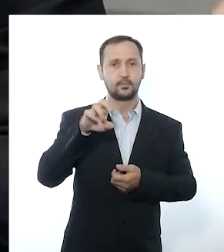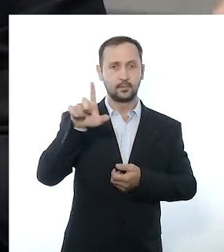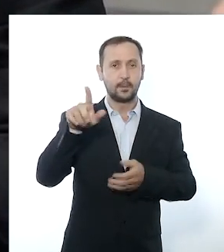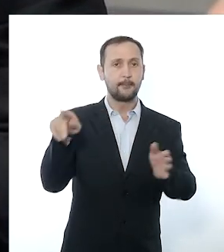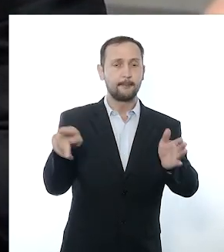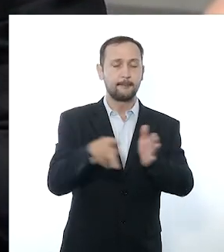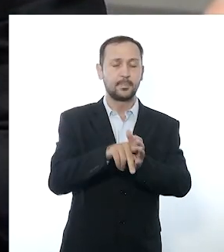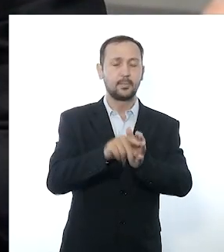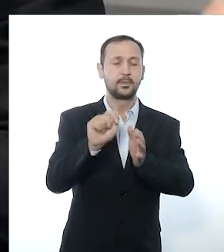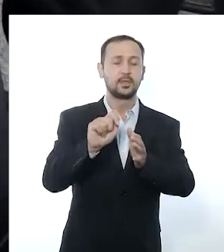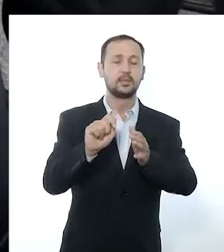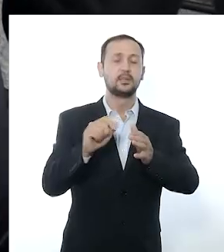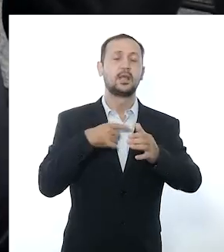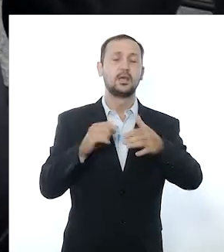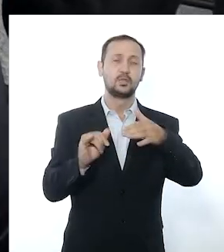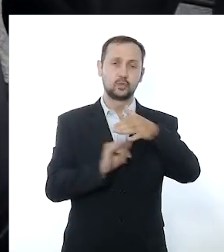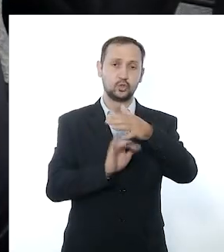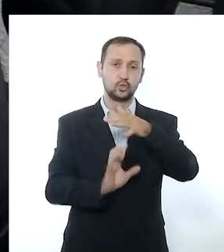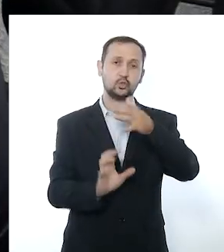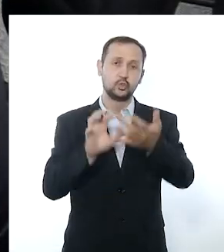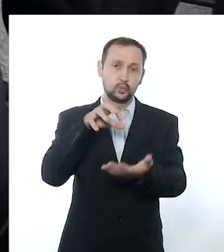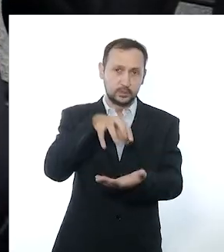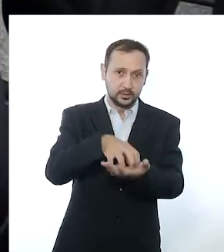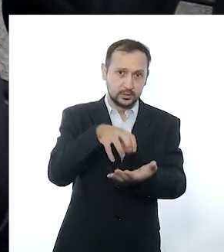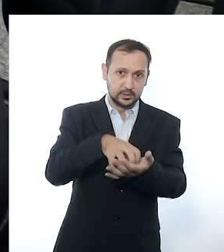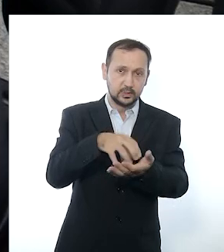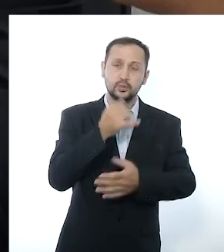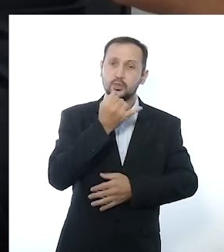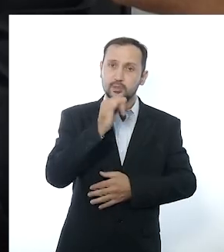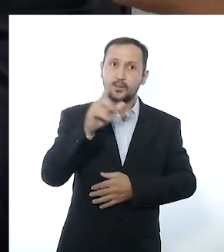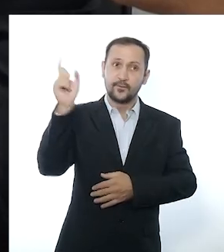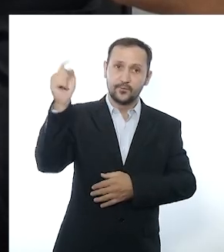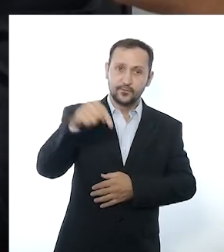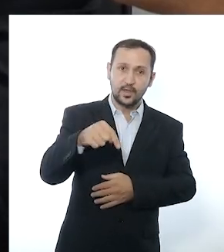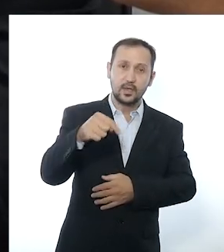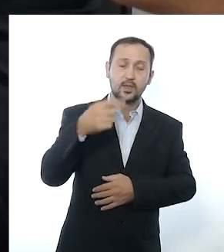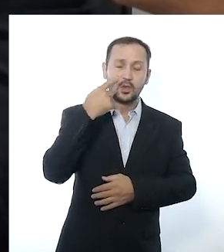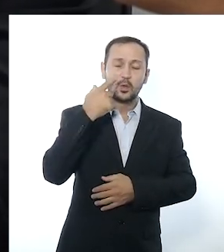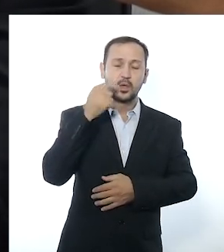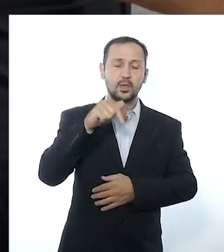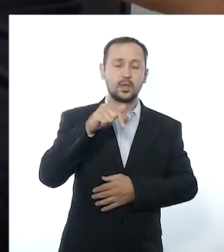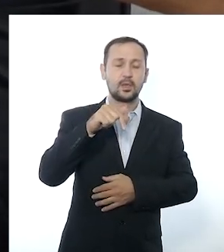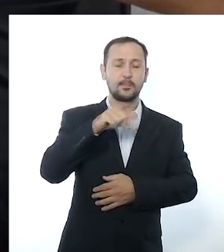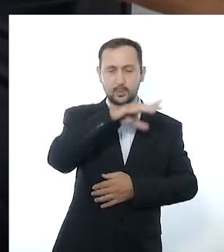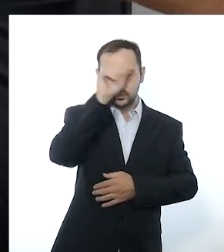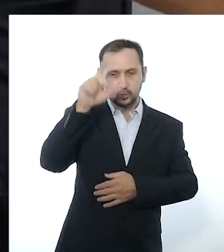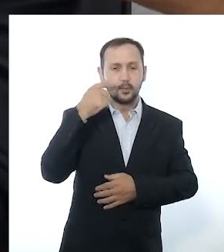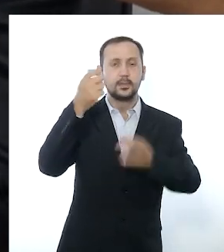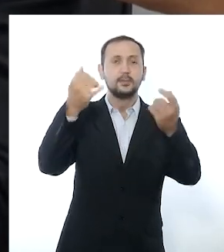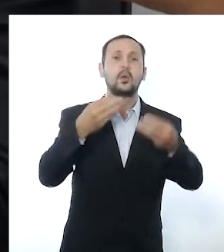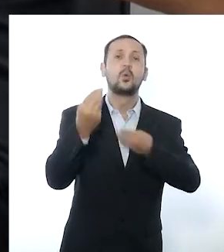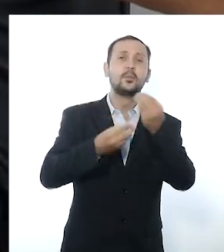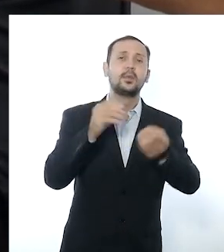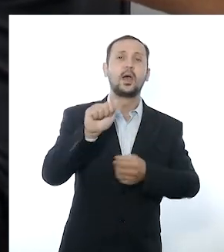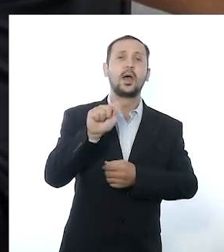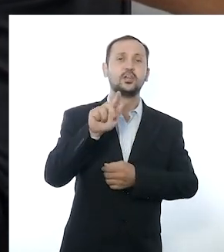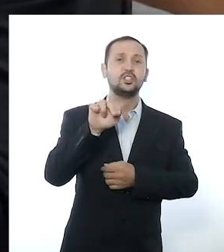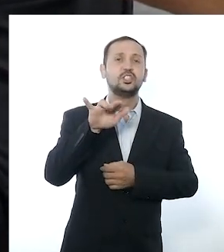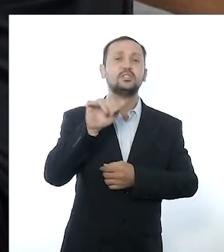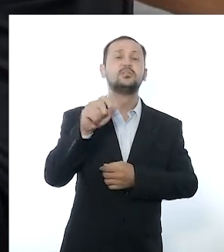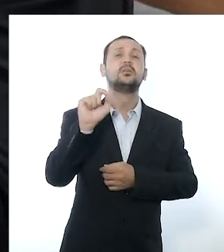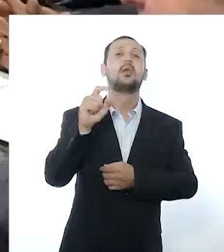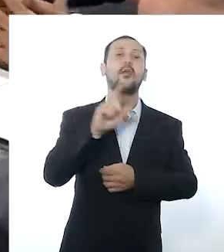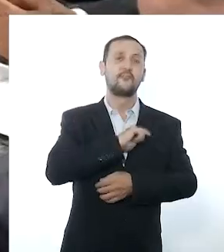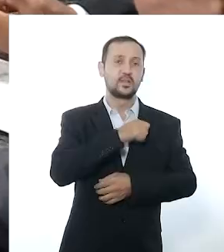Nacional de Energia Elétrica, veio ao Estado a pedido da Assembleia para falar da atuação da agência, que é responsável por fiscalizar